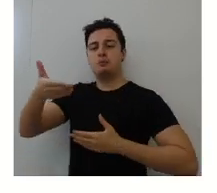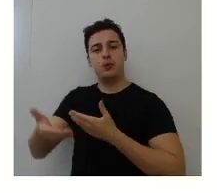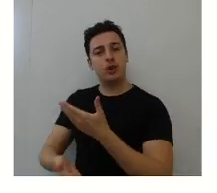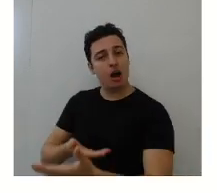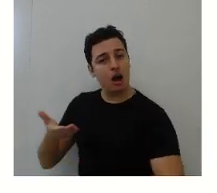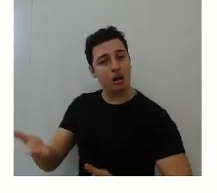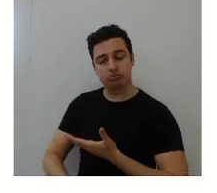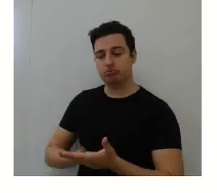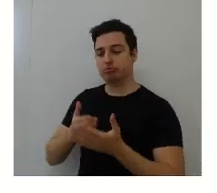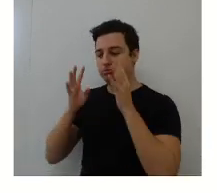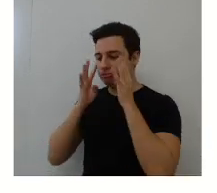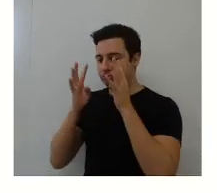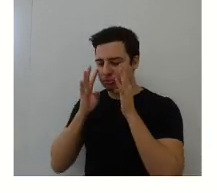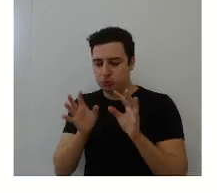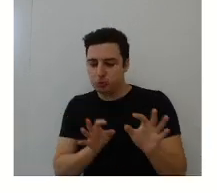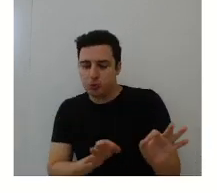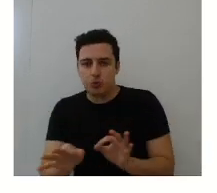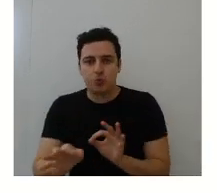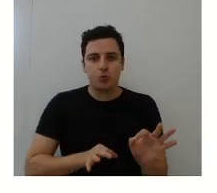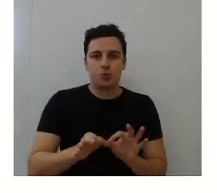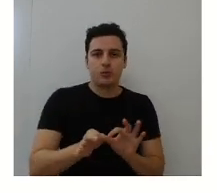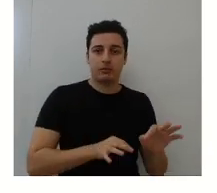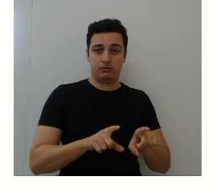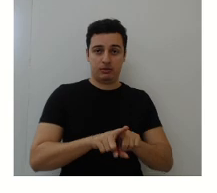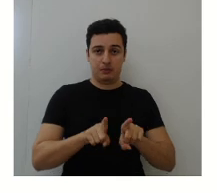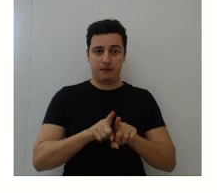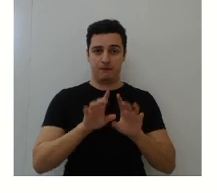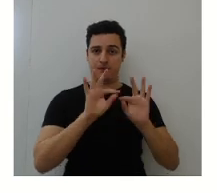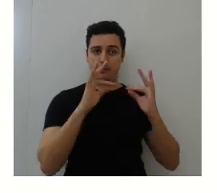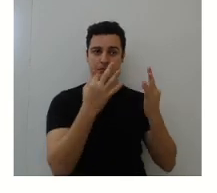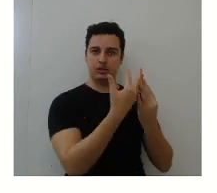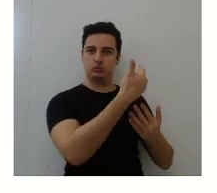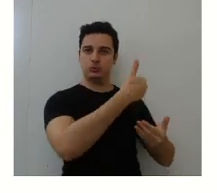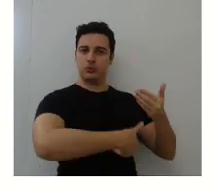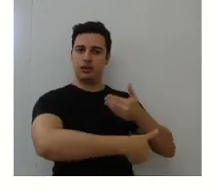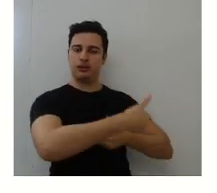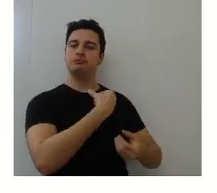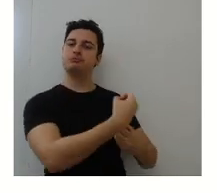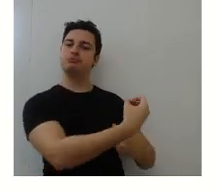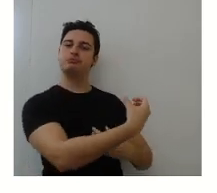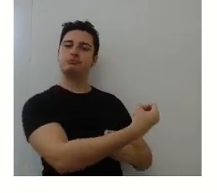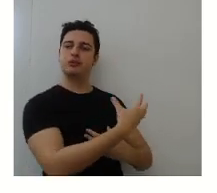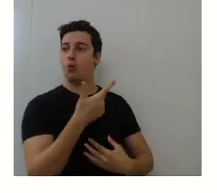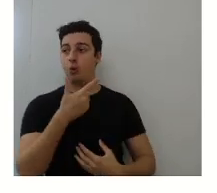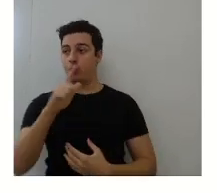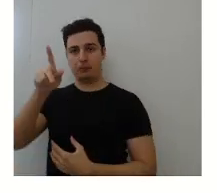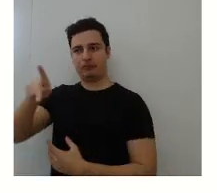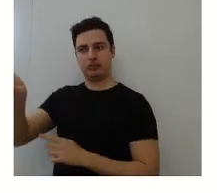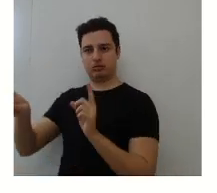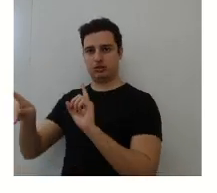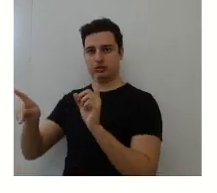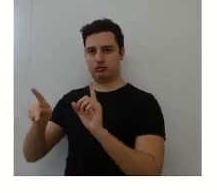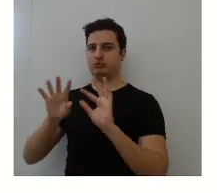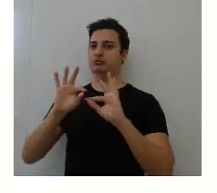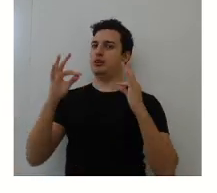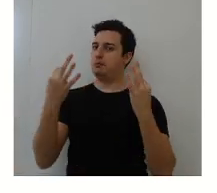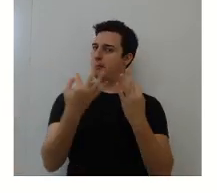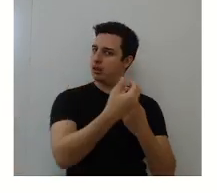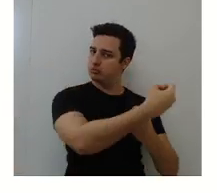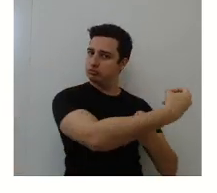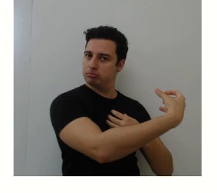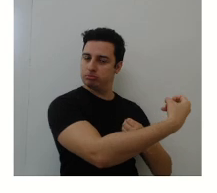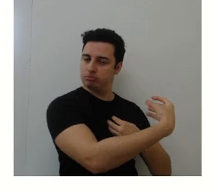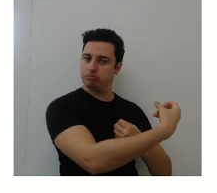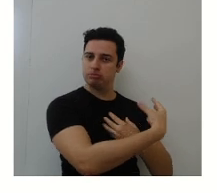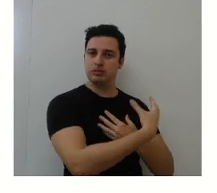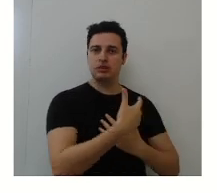família, não era com ninguém de fora, feita pela família, e ela basicamente nascia com a função de